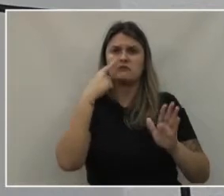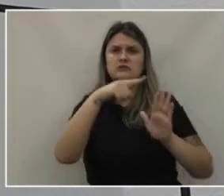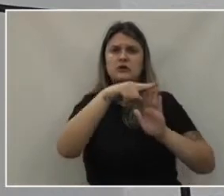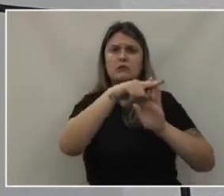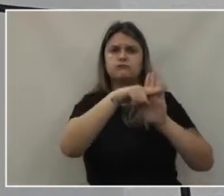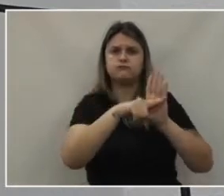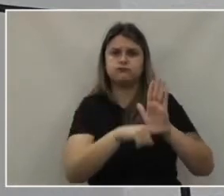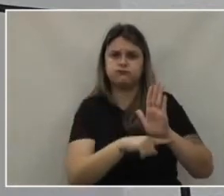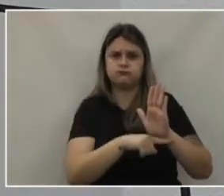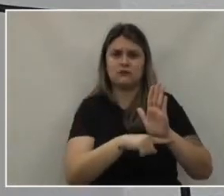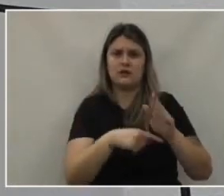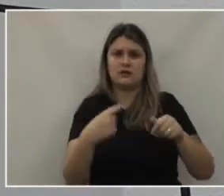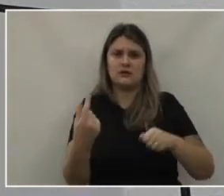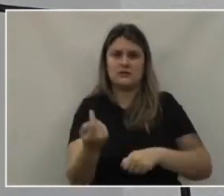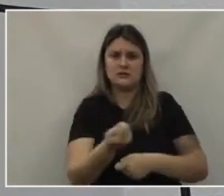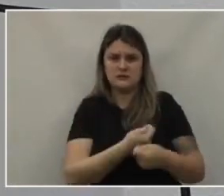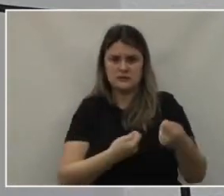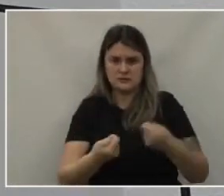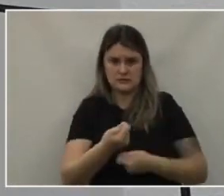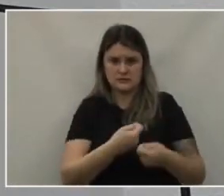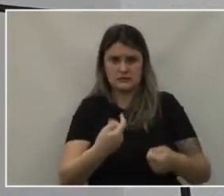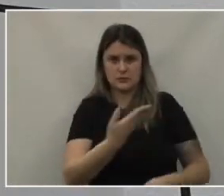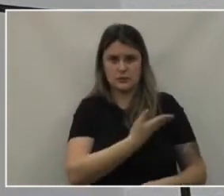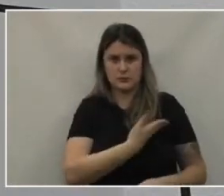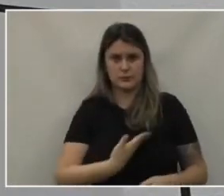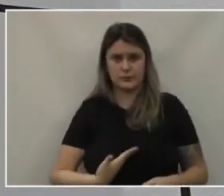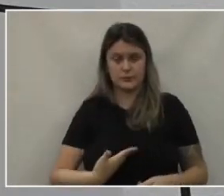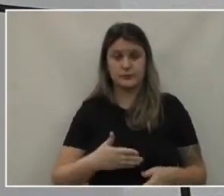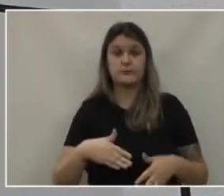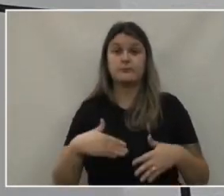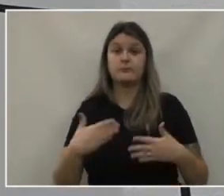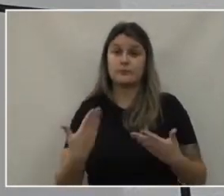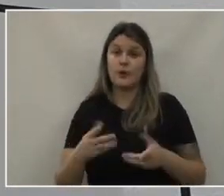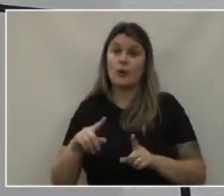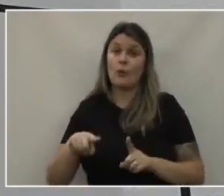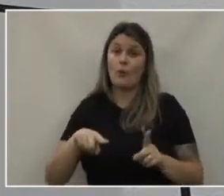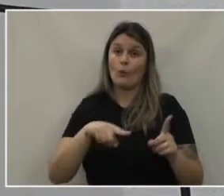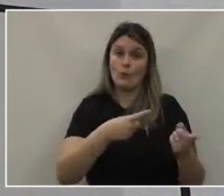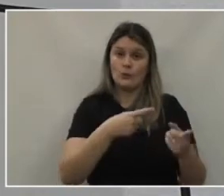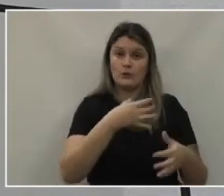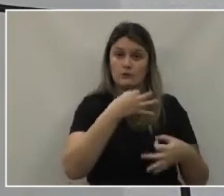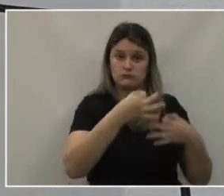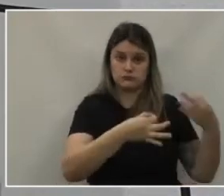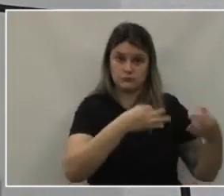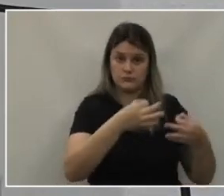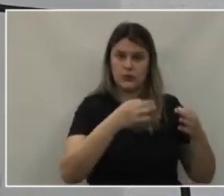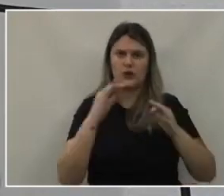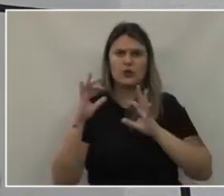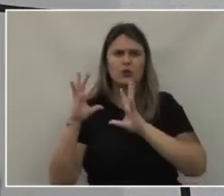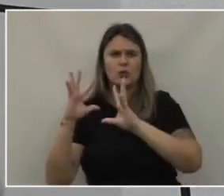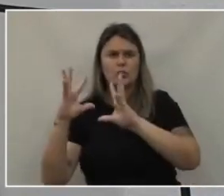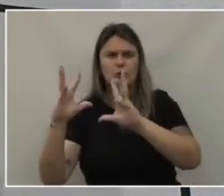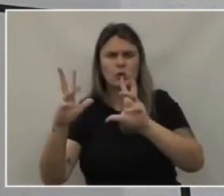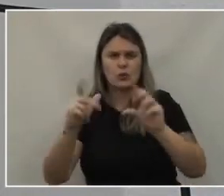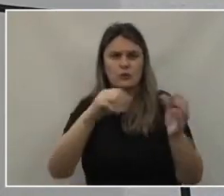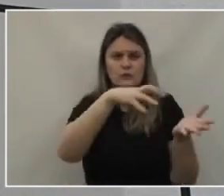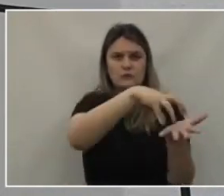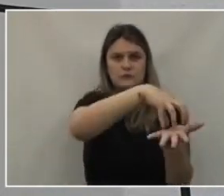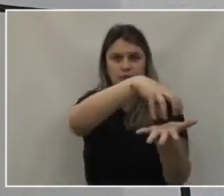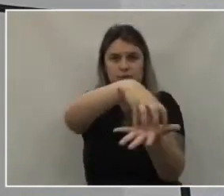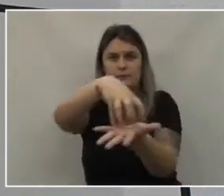negativo sobre as contas públicas. Em contrapartida, todas as